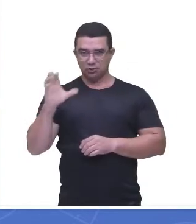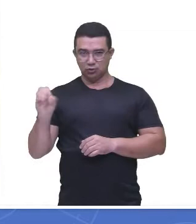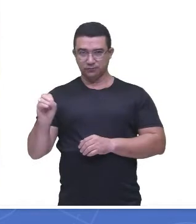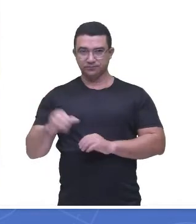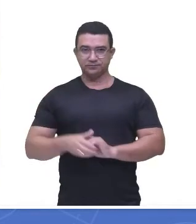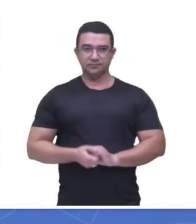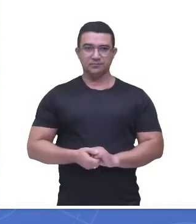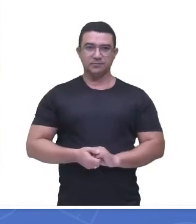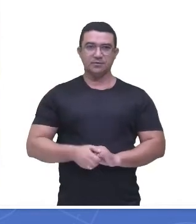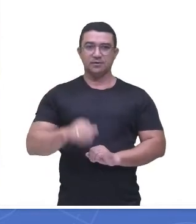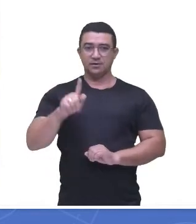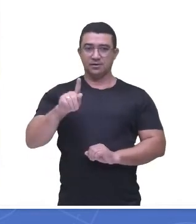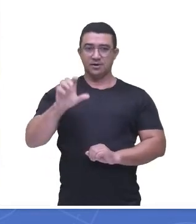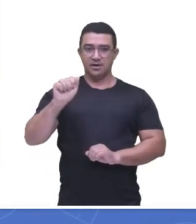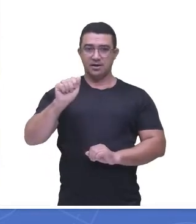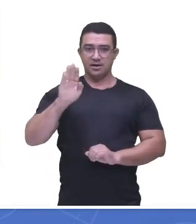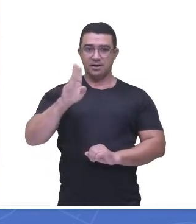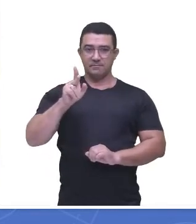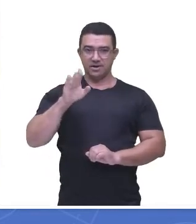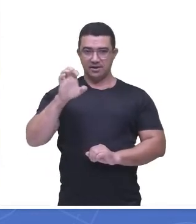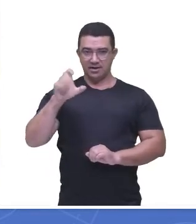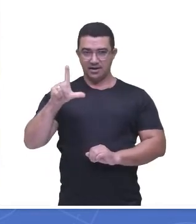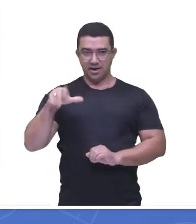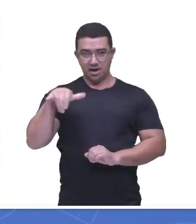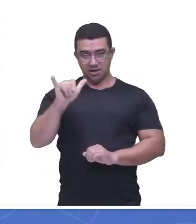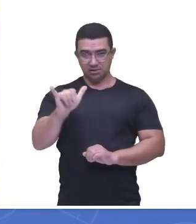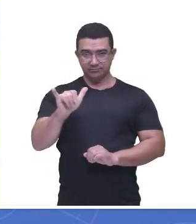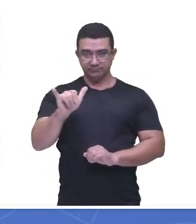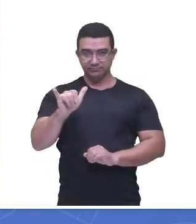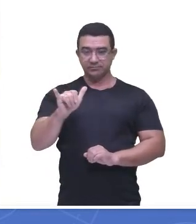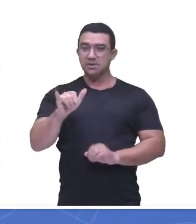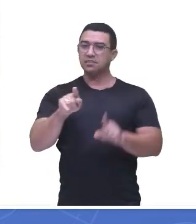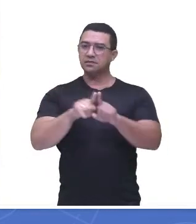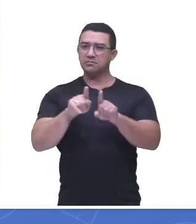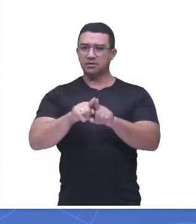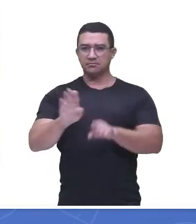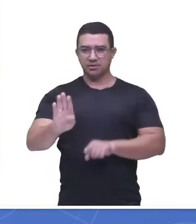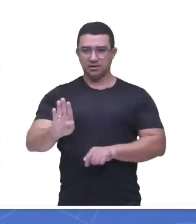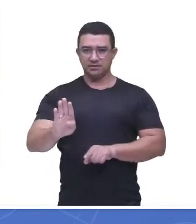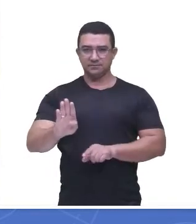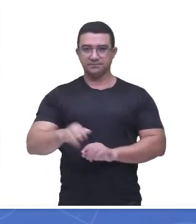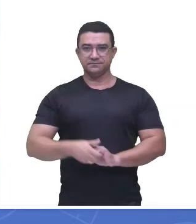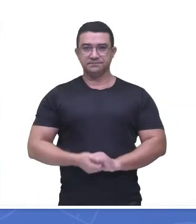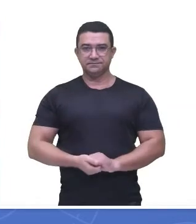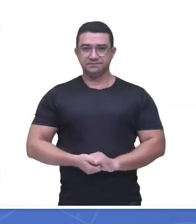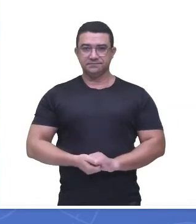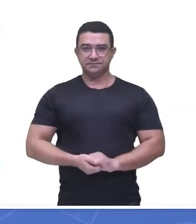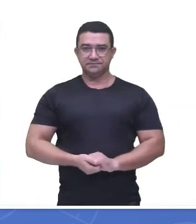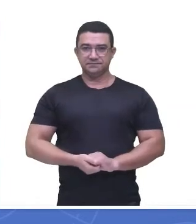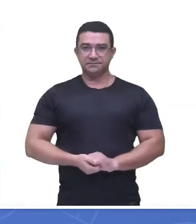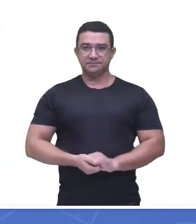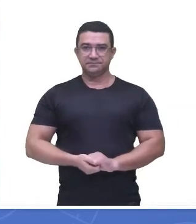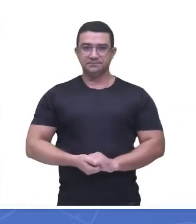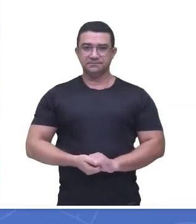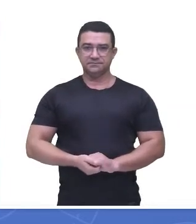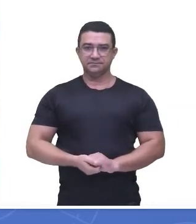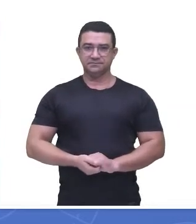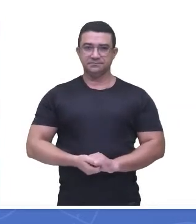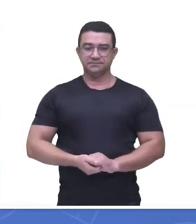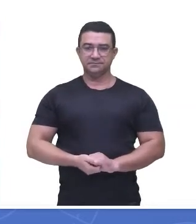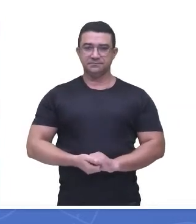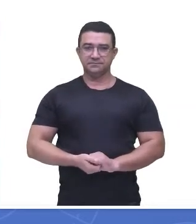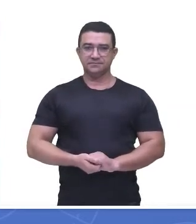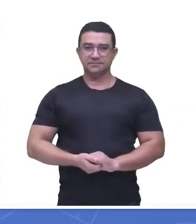mais? Gabriele Monteiro, fica também com a alternativa B. Muito bem, vamos lá, tem mais gente aqui no